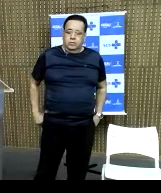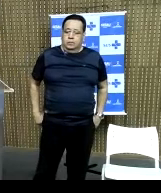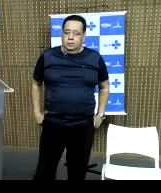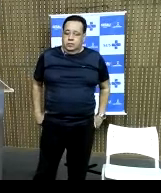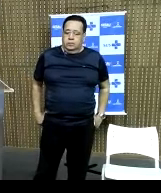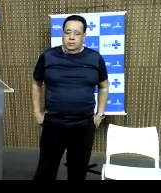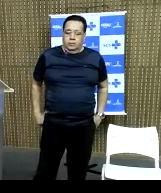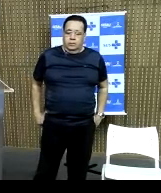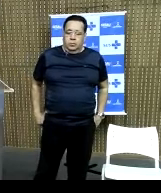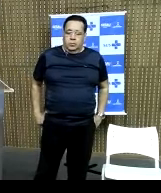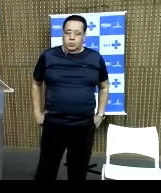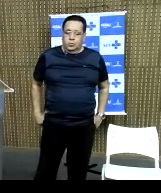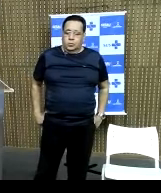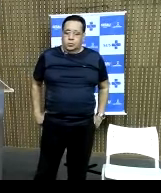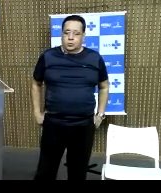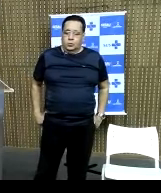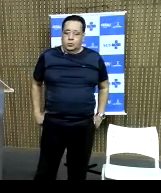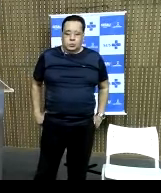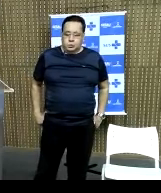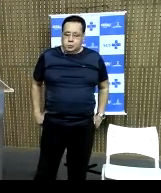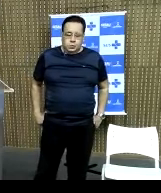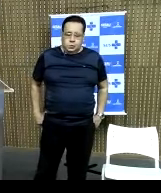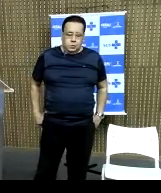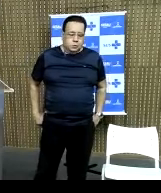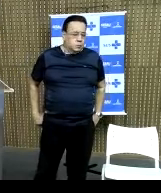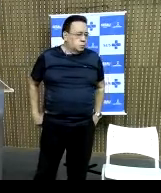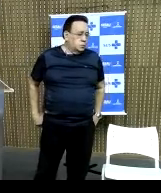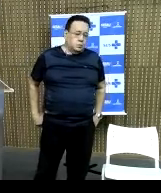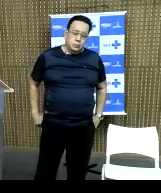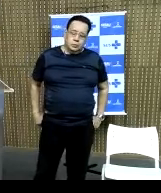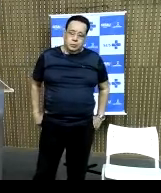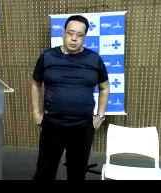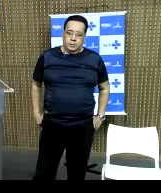dentre os solicitantes só temos 2, porque um dos odontólogos